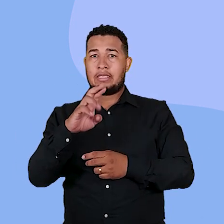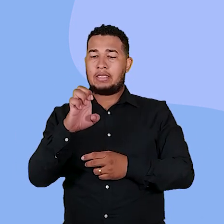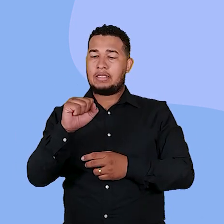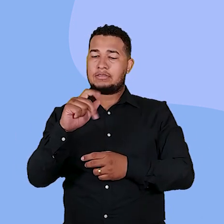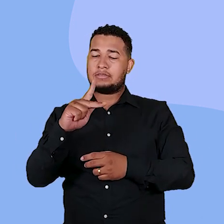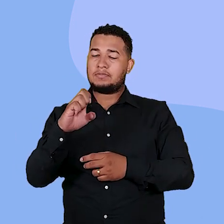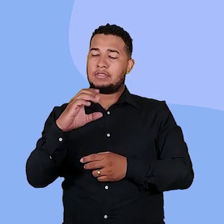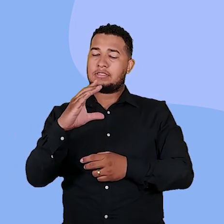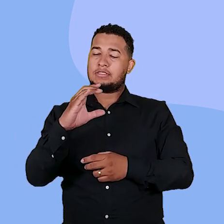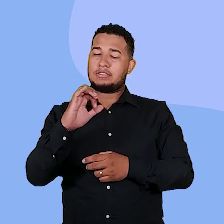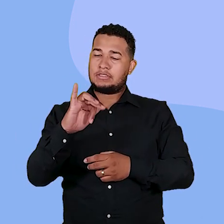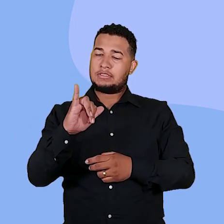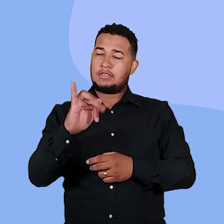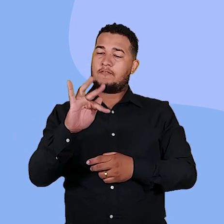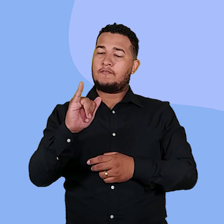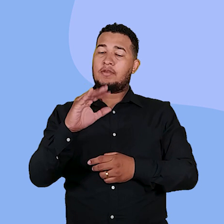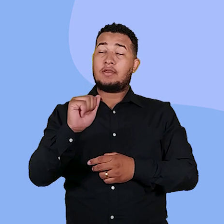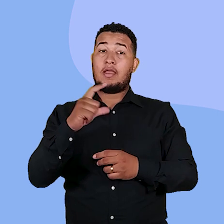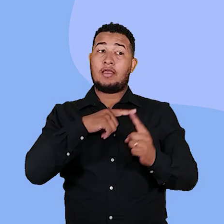interespecífica.